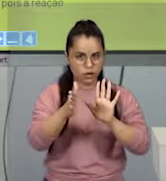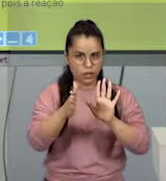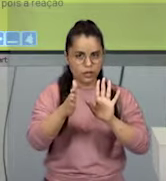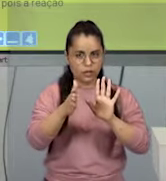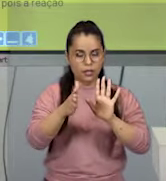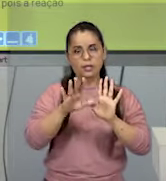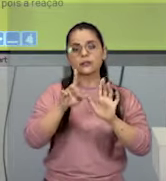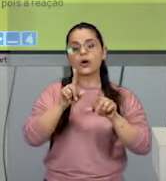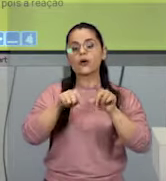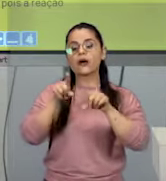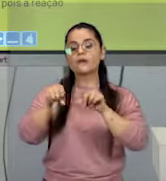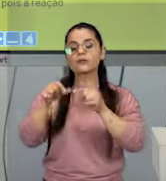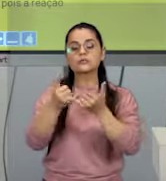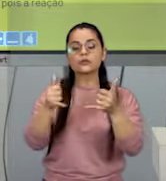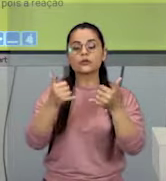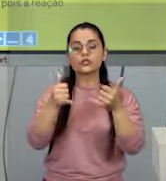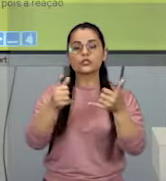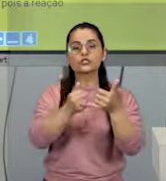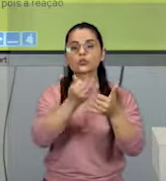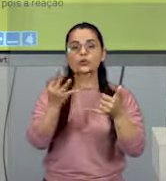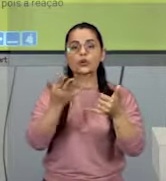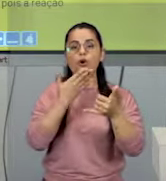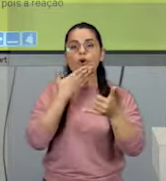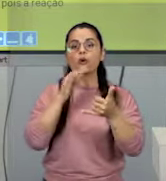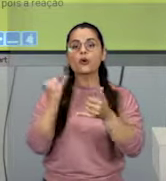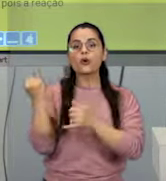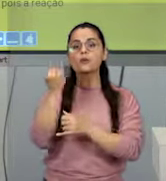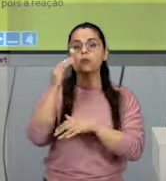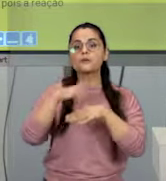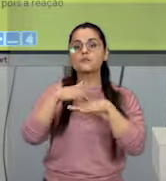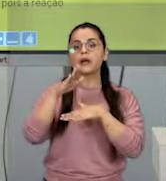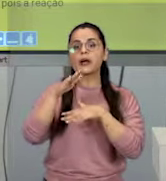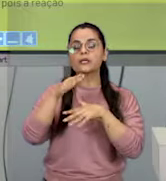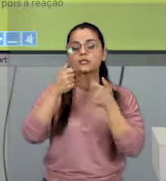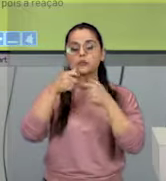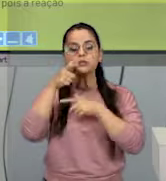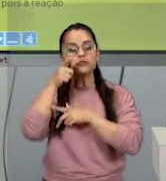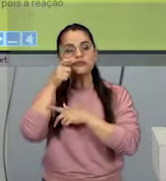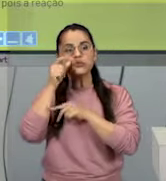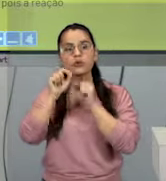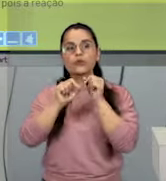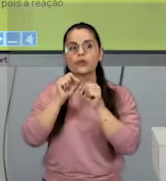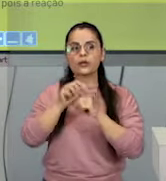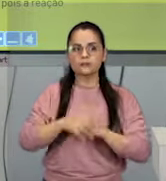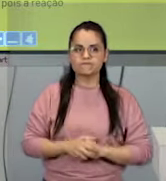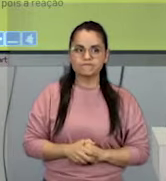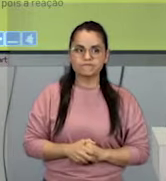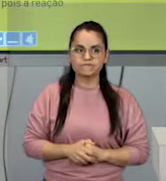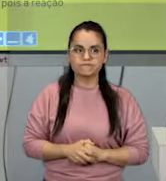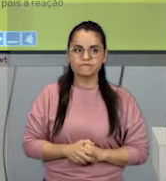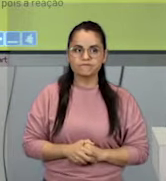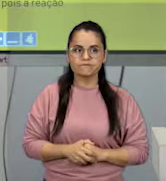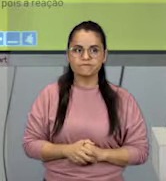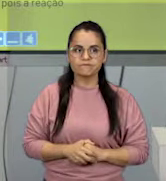deu pagar é aquela variação da energia o que que é mais importante aqui que eu já tenho que Observar isso aqui ó